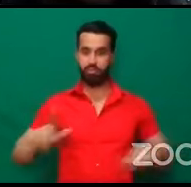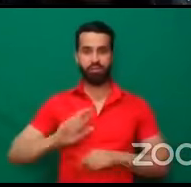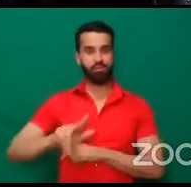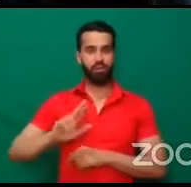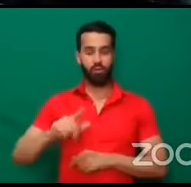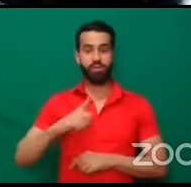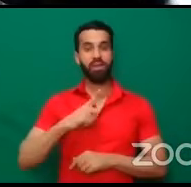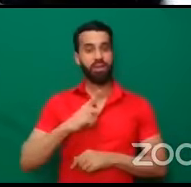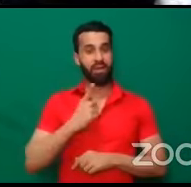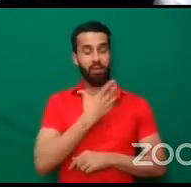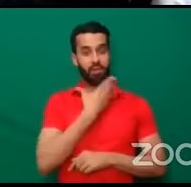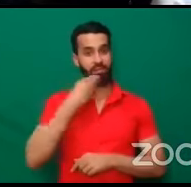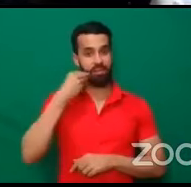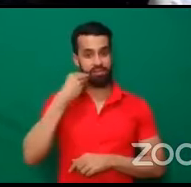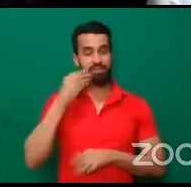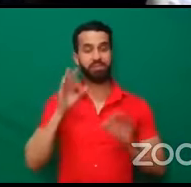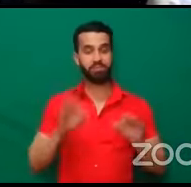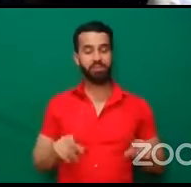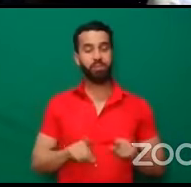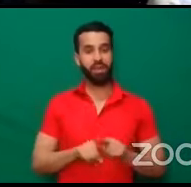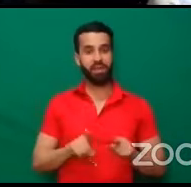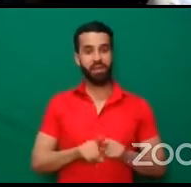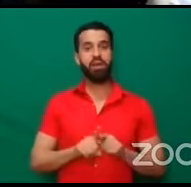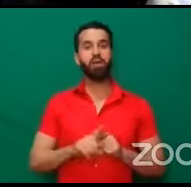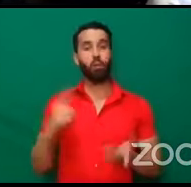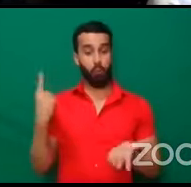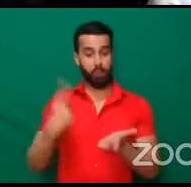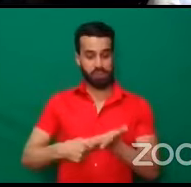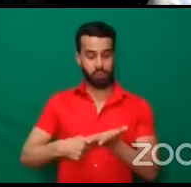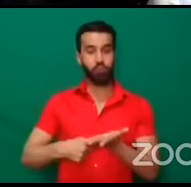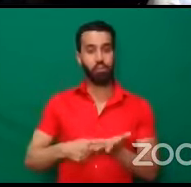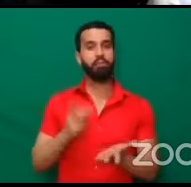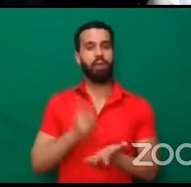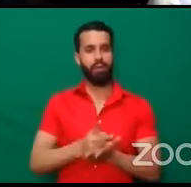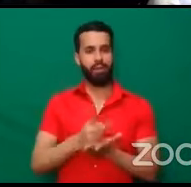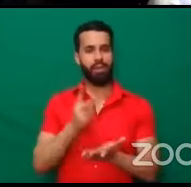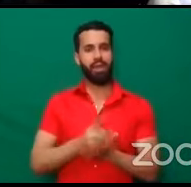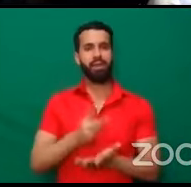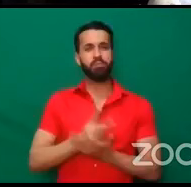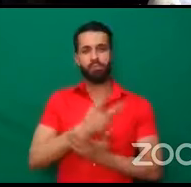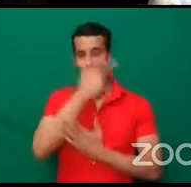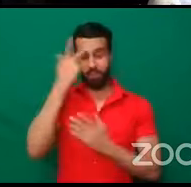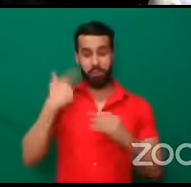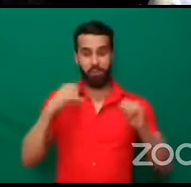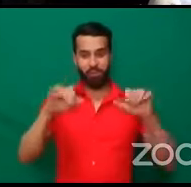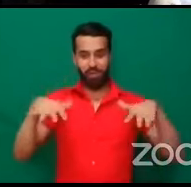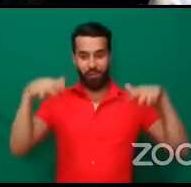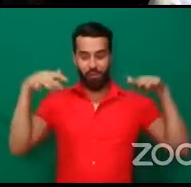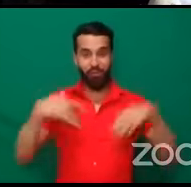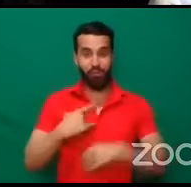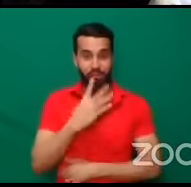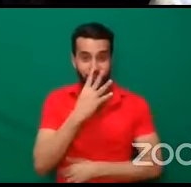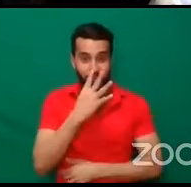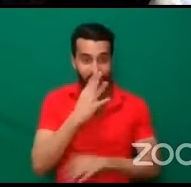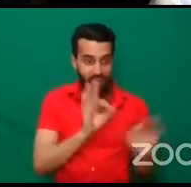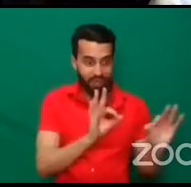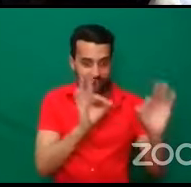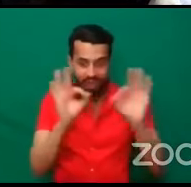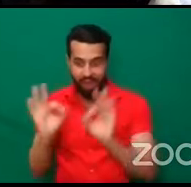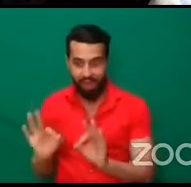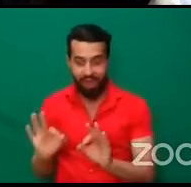qualidade e o compromisso é igual, né? Do público gostar, se divertir, sentir emoção. Então, isso é muito